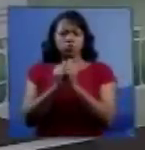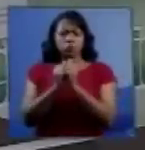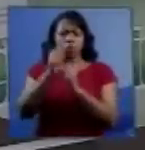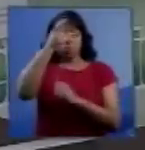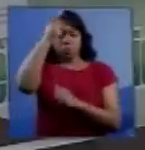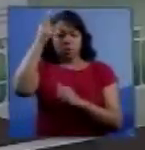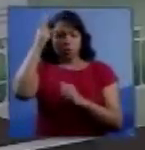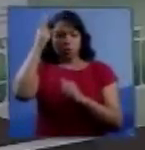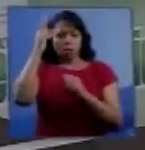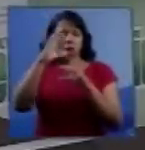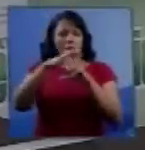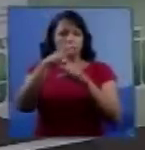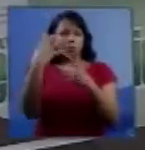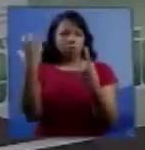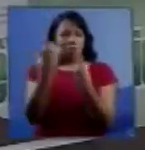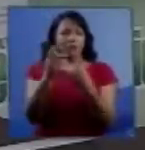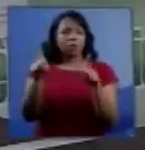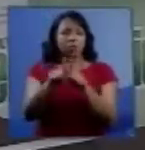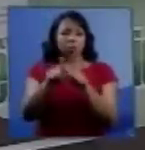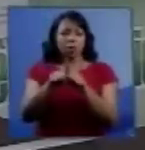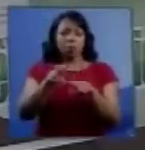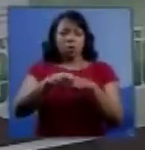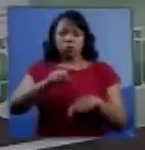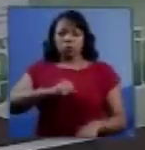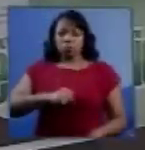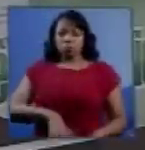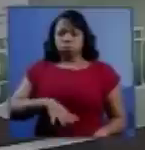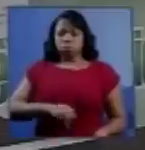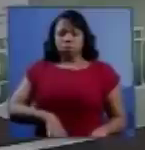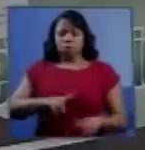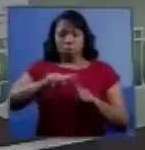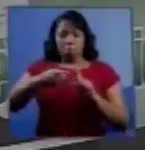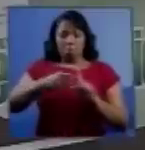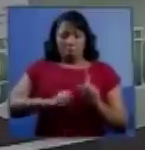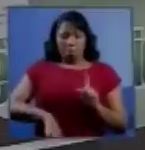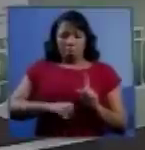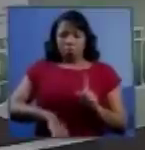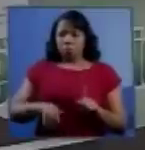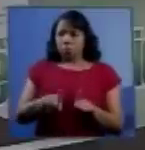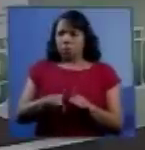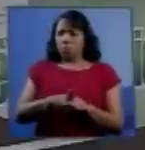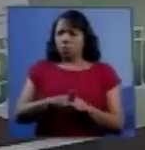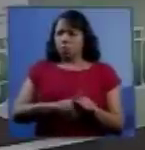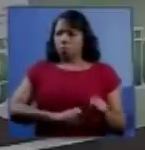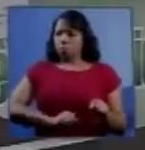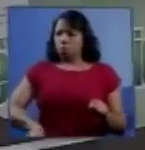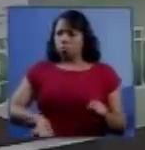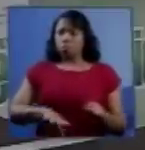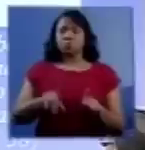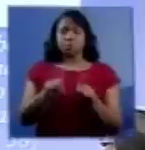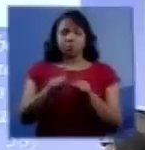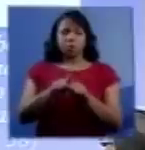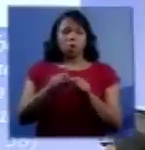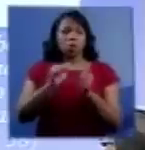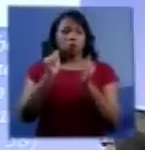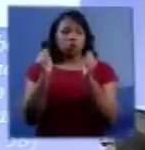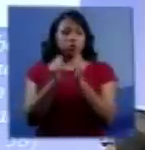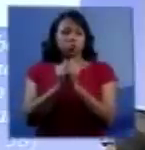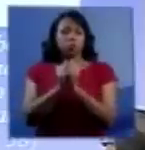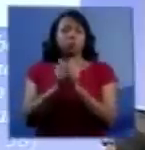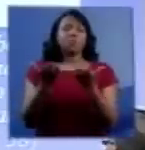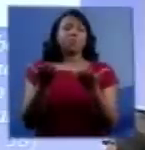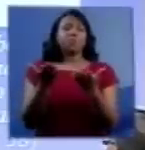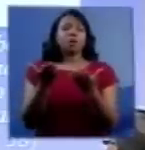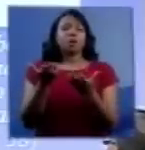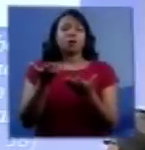brasileira que é o caso do aborto do feto com anencefalia E nós